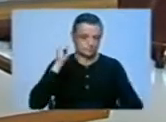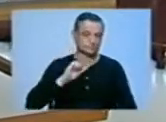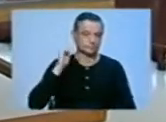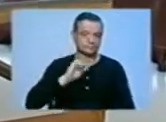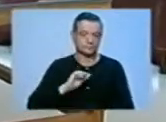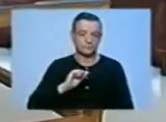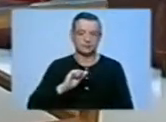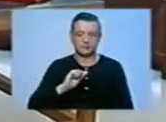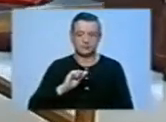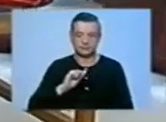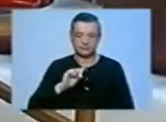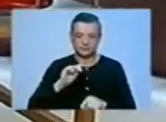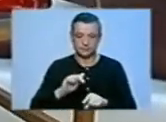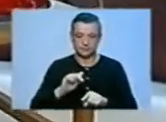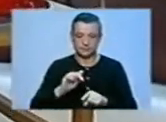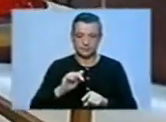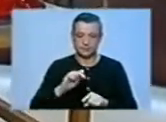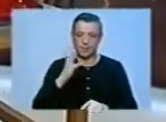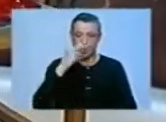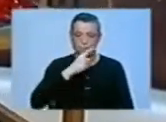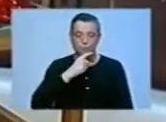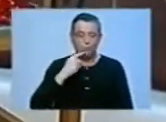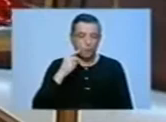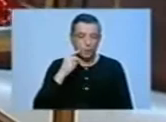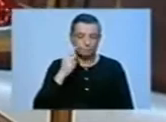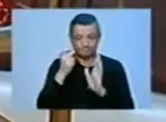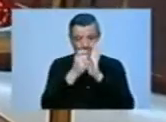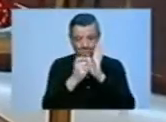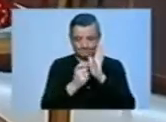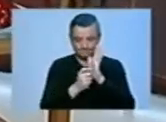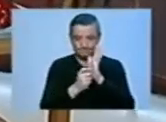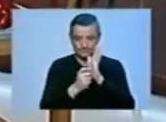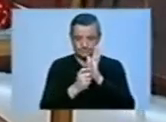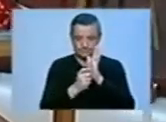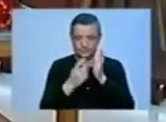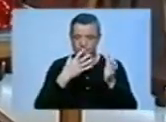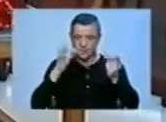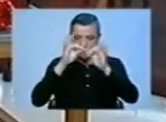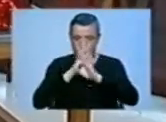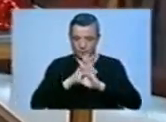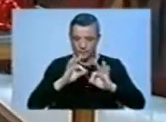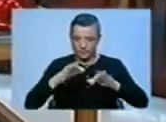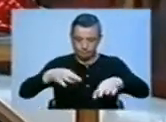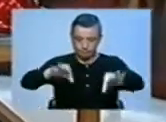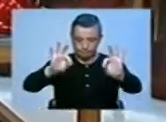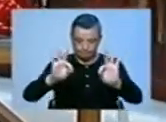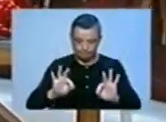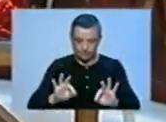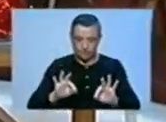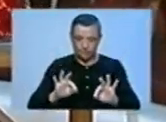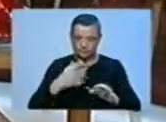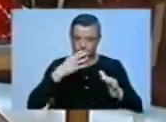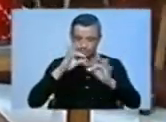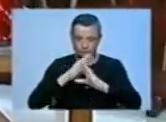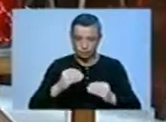por um erro que eu escolhi meu folhas eu acho que sim ok mas até porque nela porque não queria o biquíni que ainda mais orientado muito